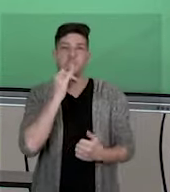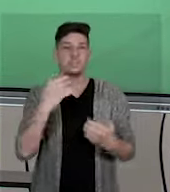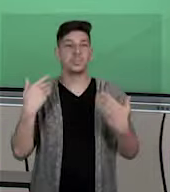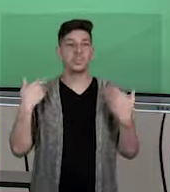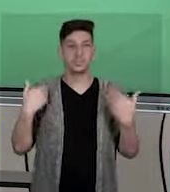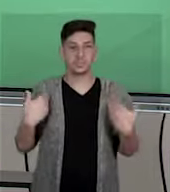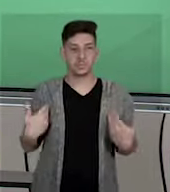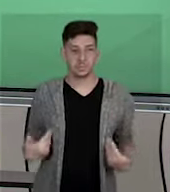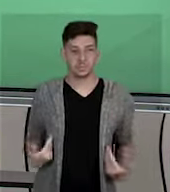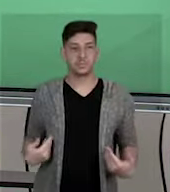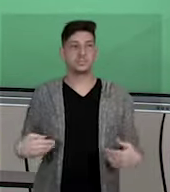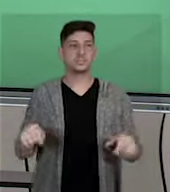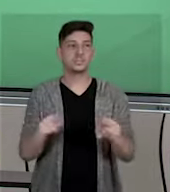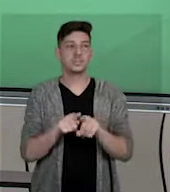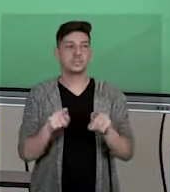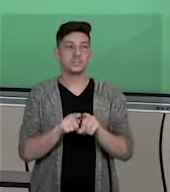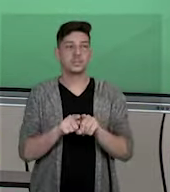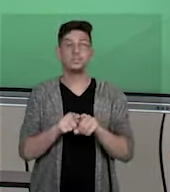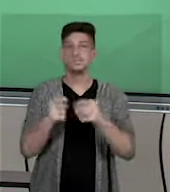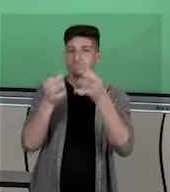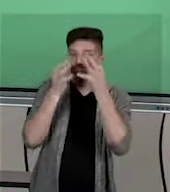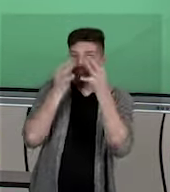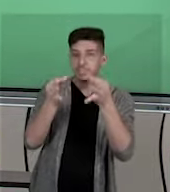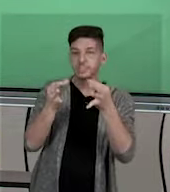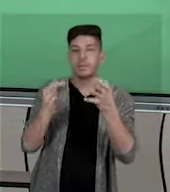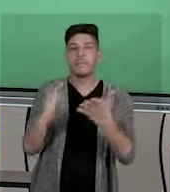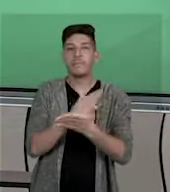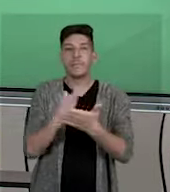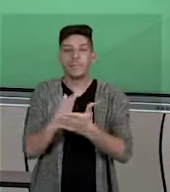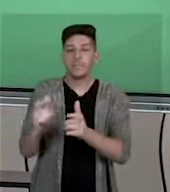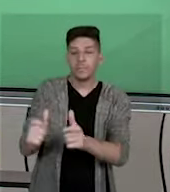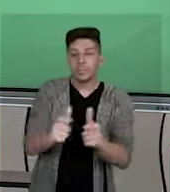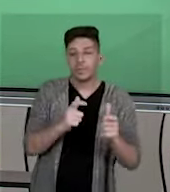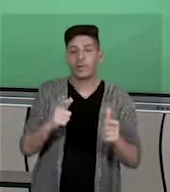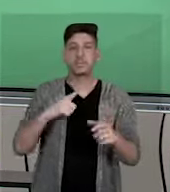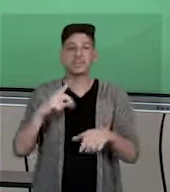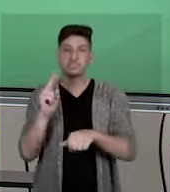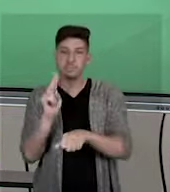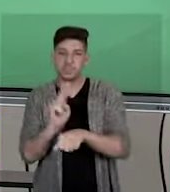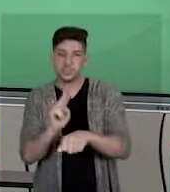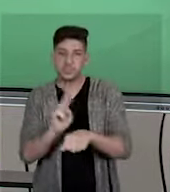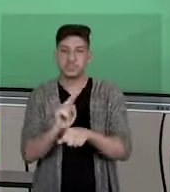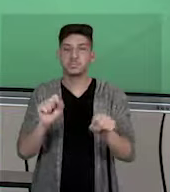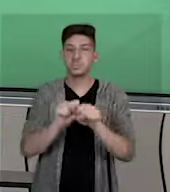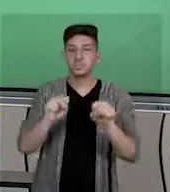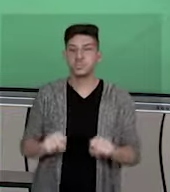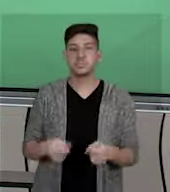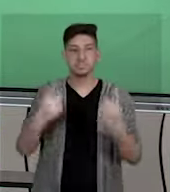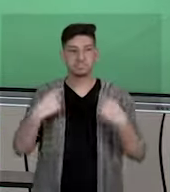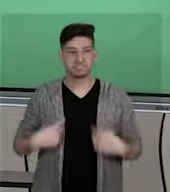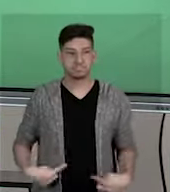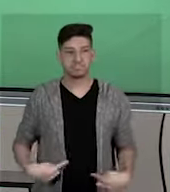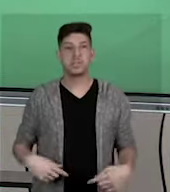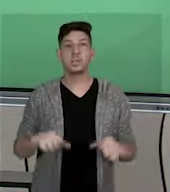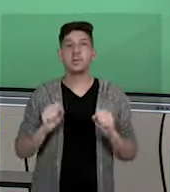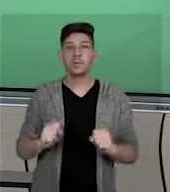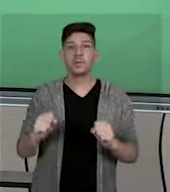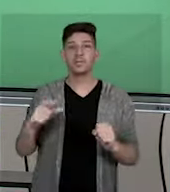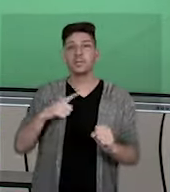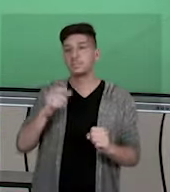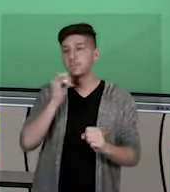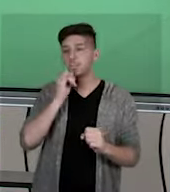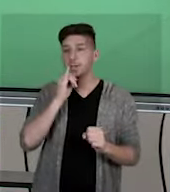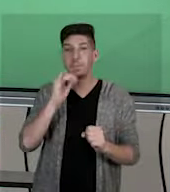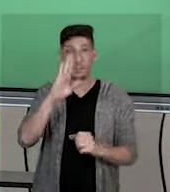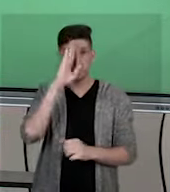o cuidado com as regiões que estão protegendo, né, o nosso sistema nervoso, seja ele periférico, seja ele sistema nervoso